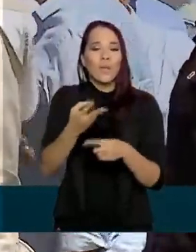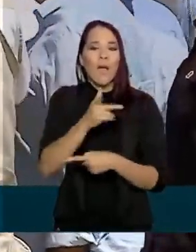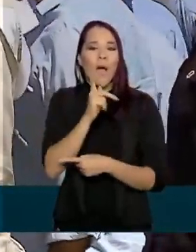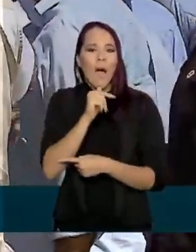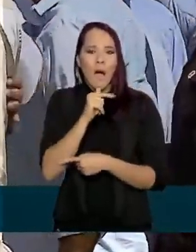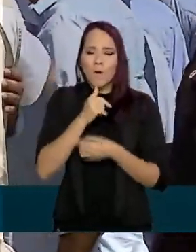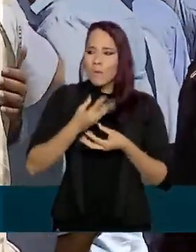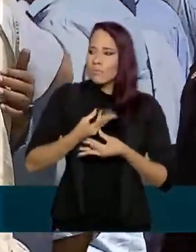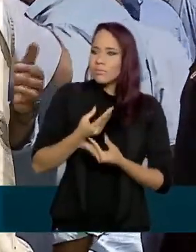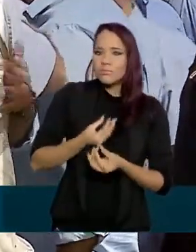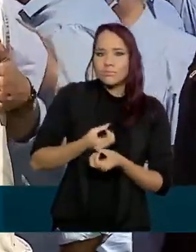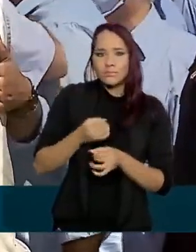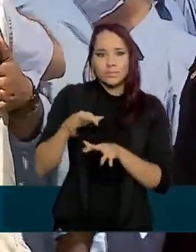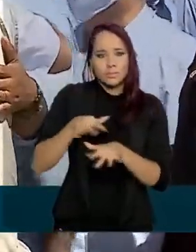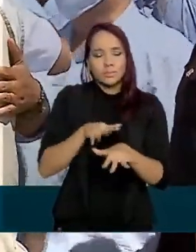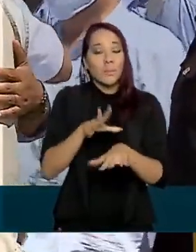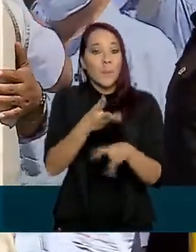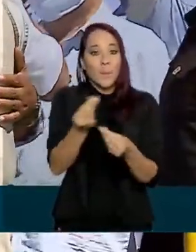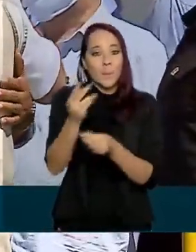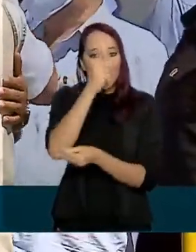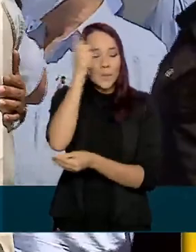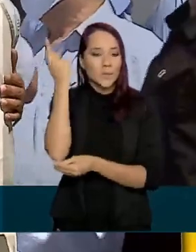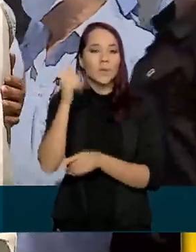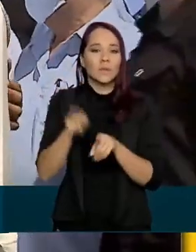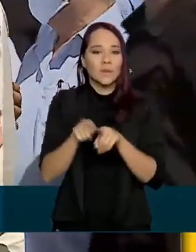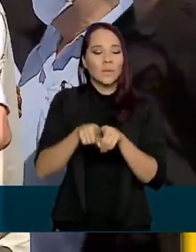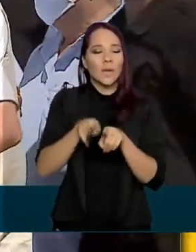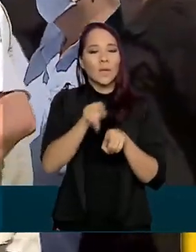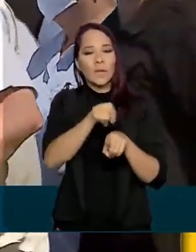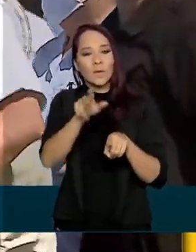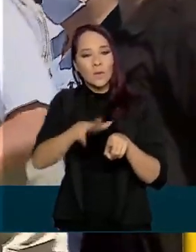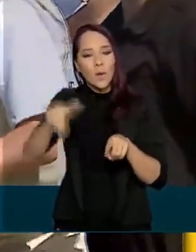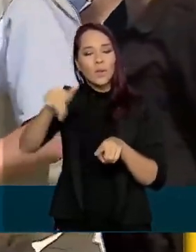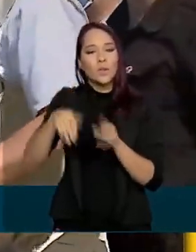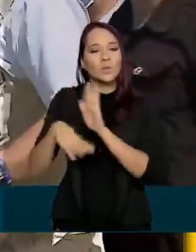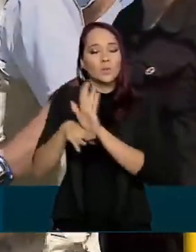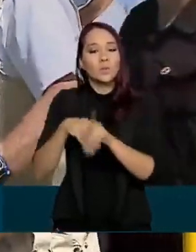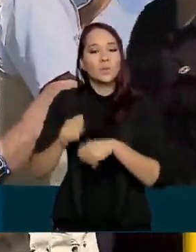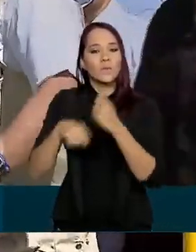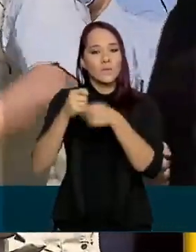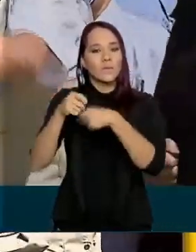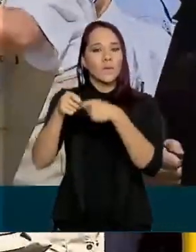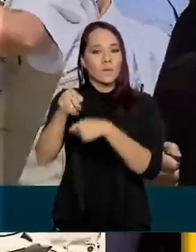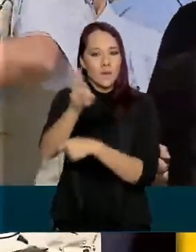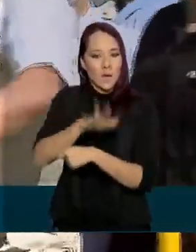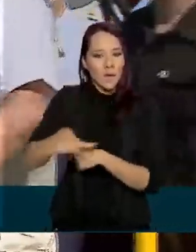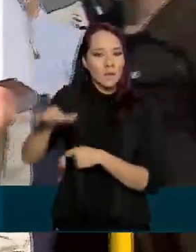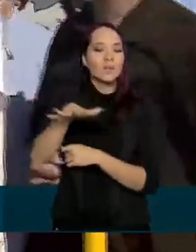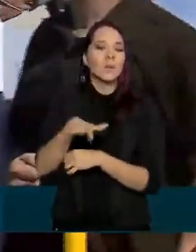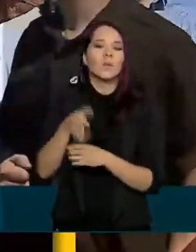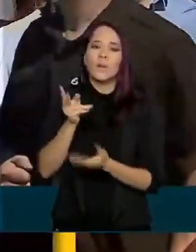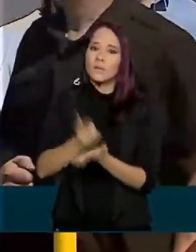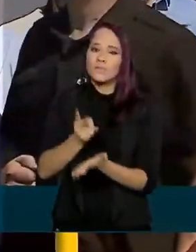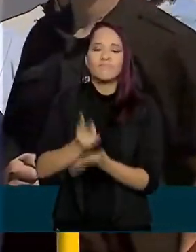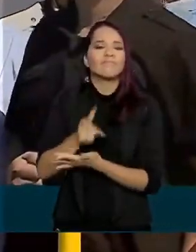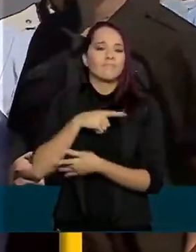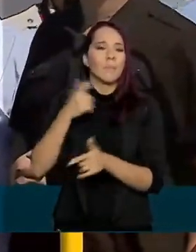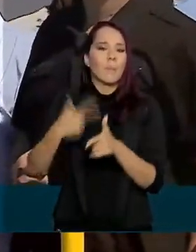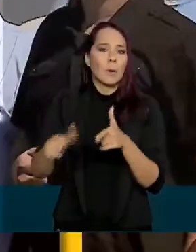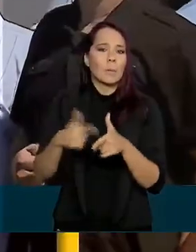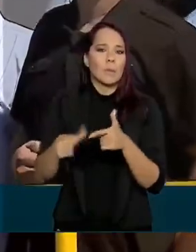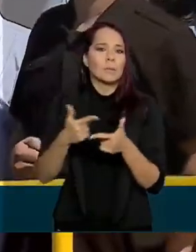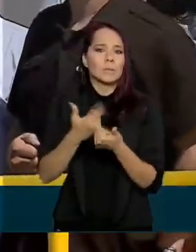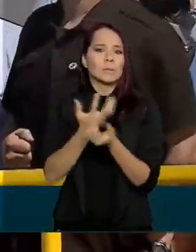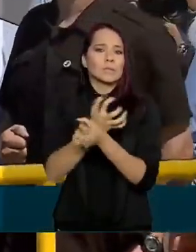expectativa é de que o eixo norte impulsiona o desenvolvimento econômico na região que sempre enfrentou